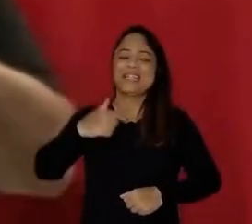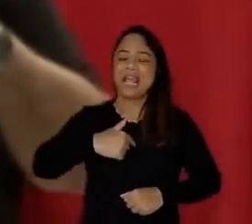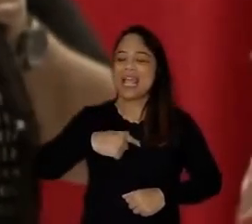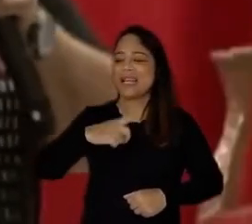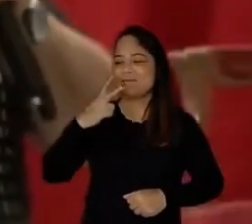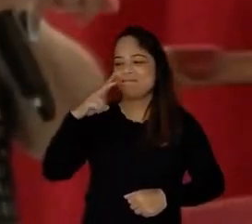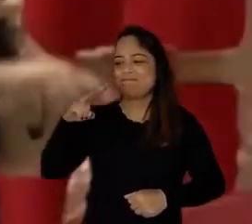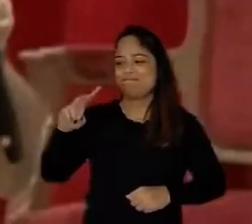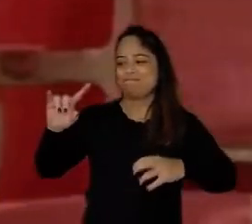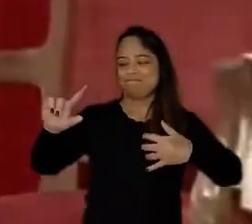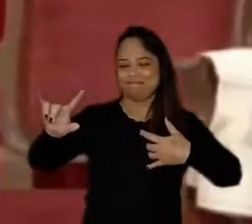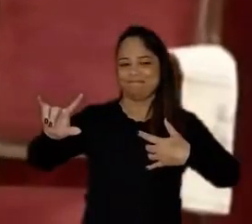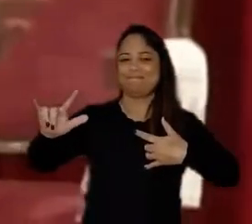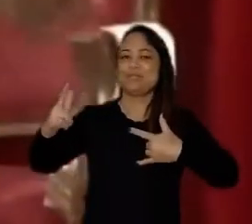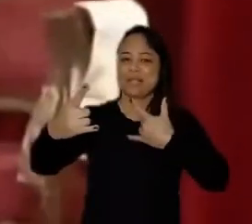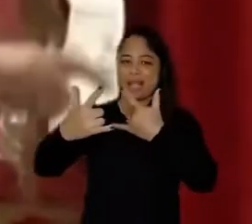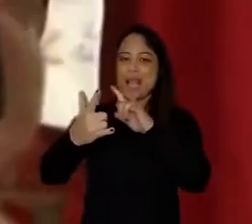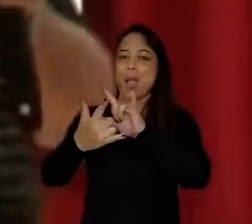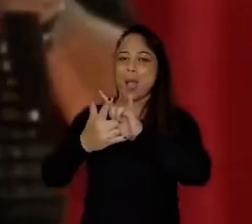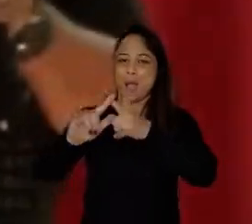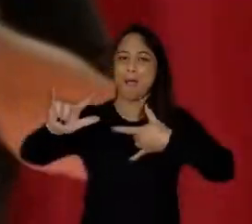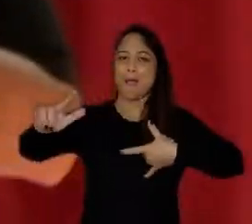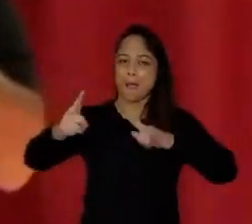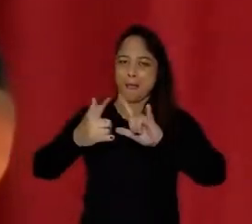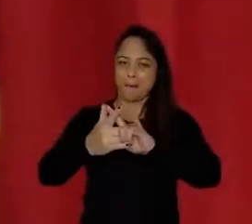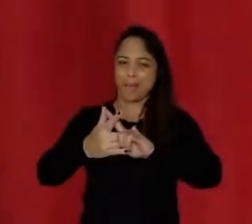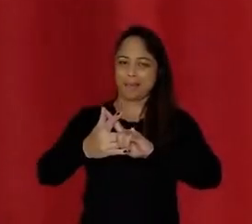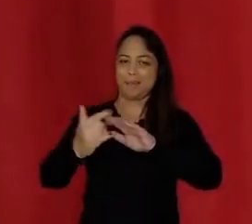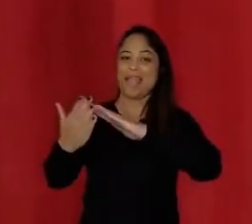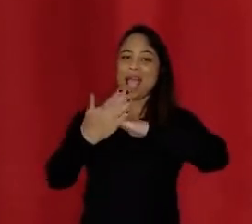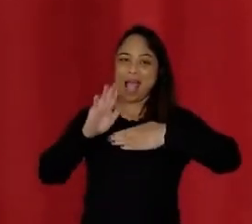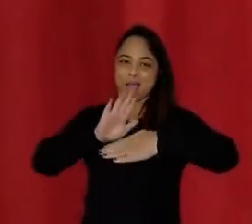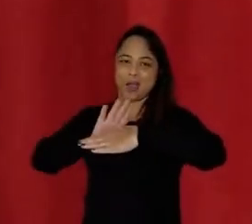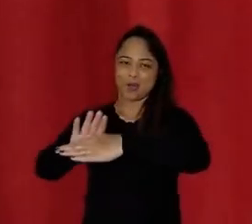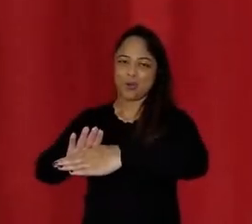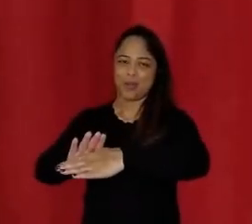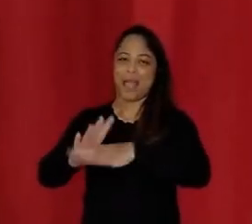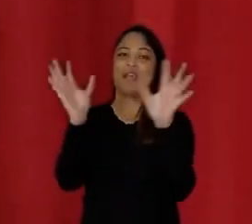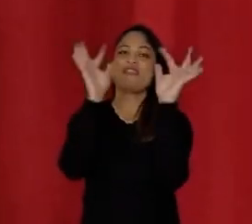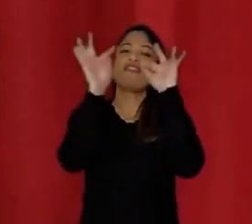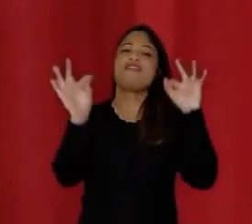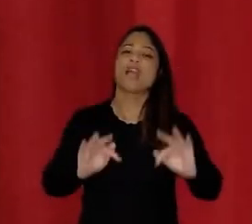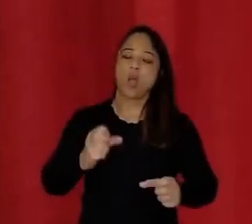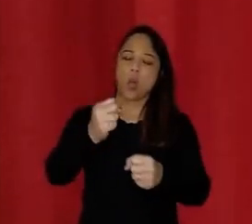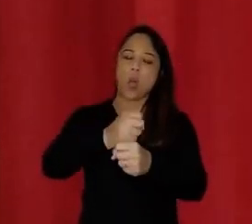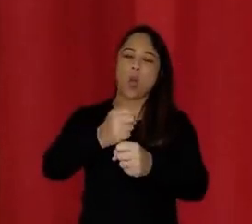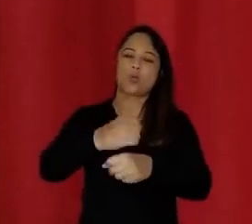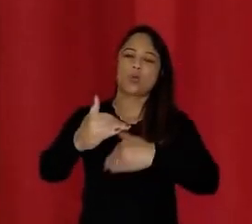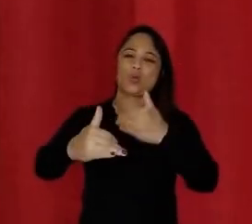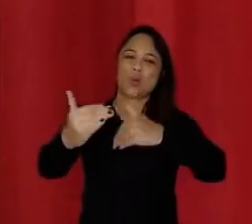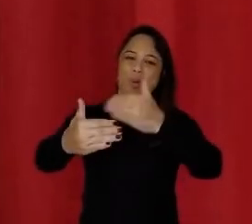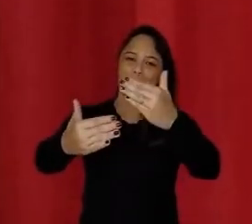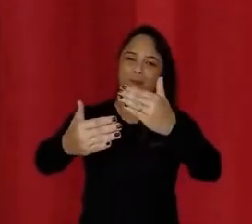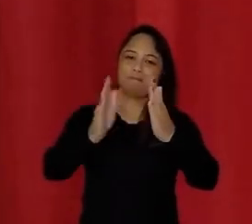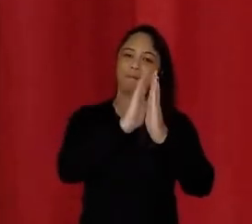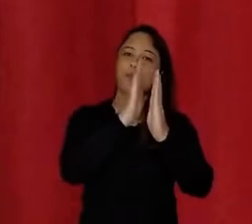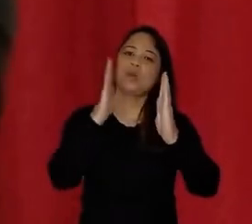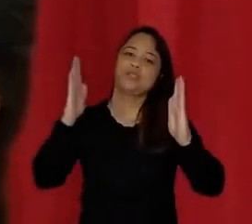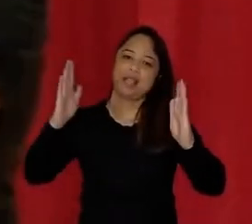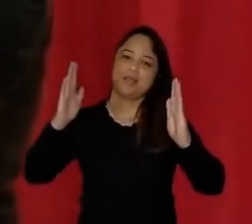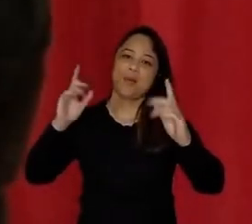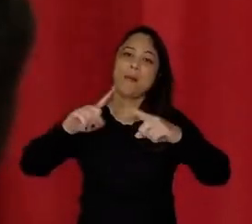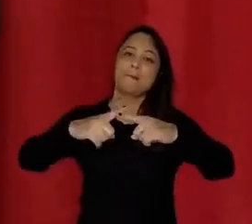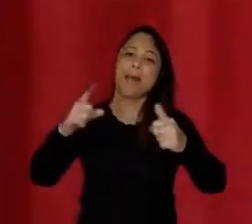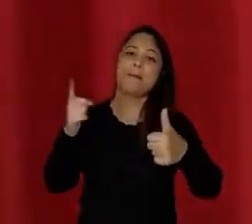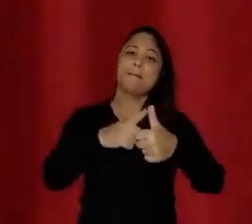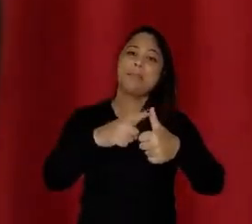possível sobreviver e que um vai ajudar o outro e vocês serão felizes. São processos. Mas a primeira filha da